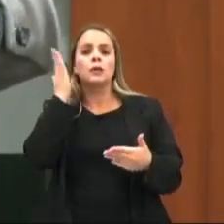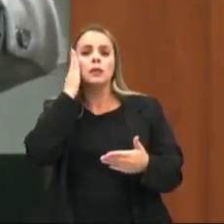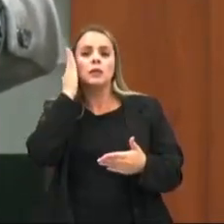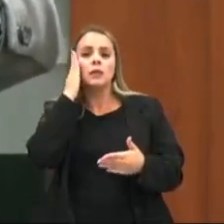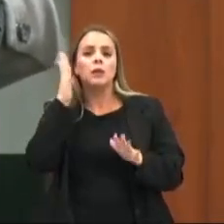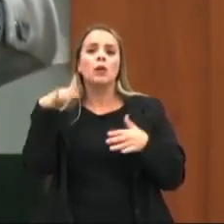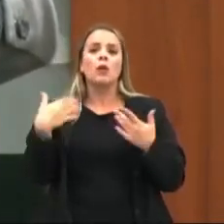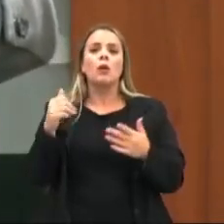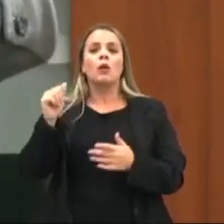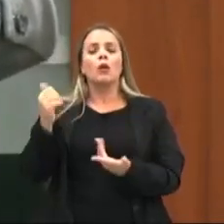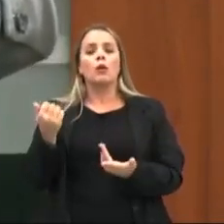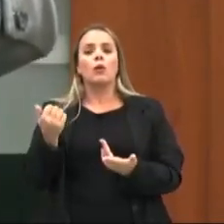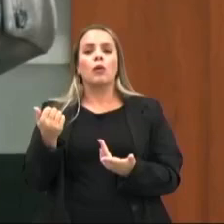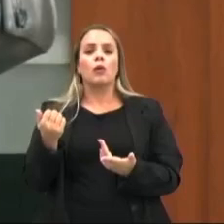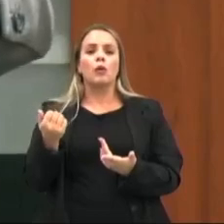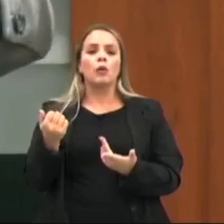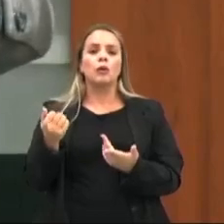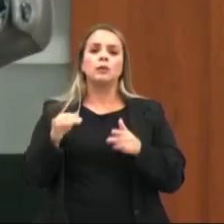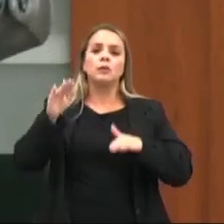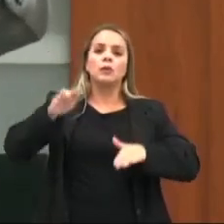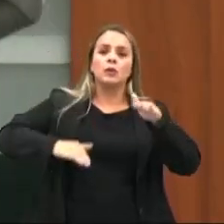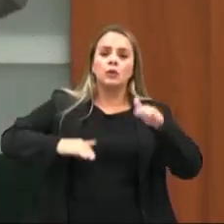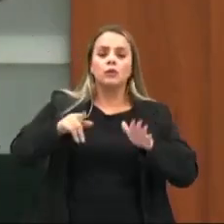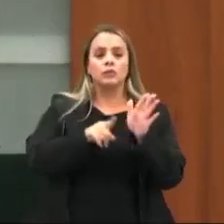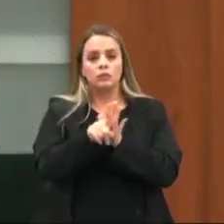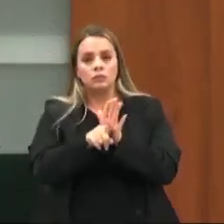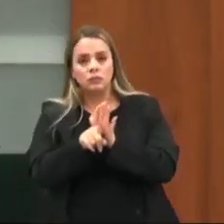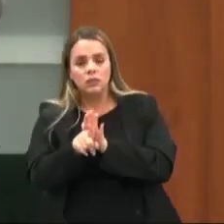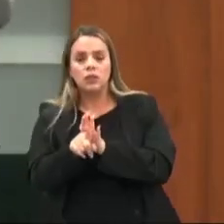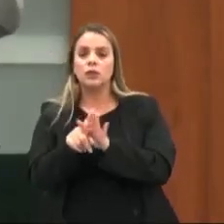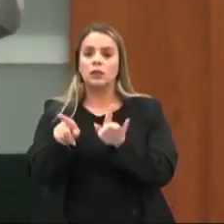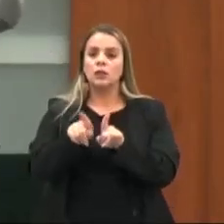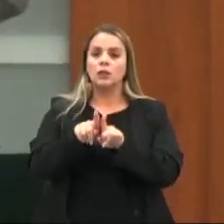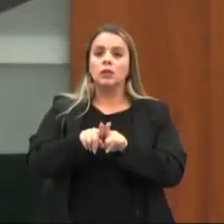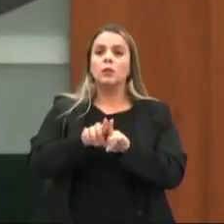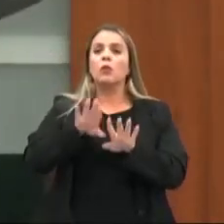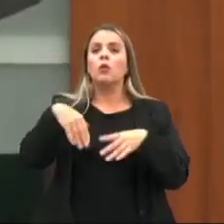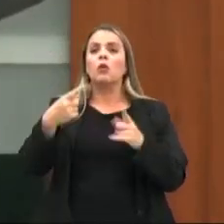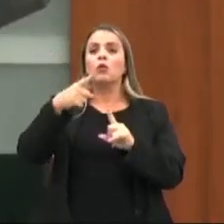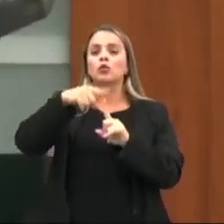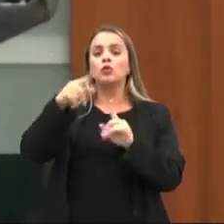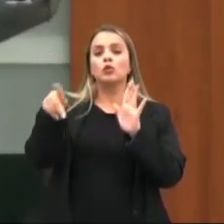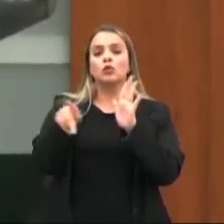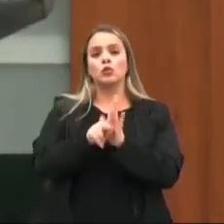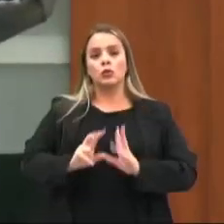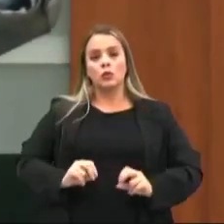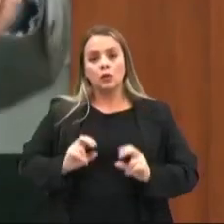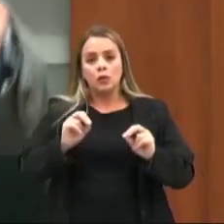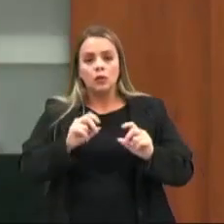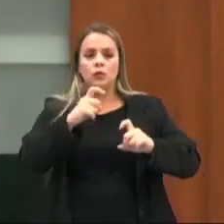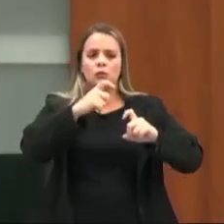das classificações diagnósticas e das especialidades